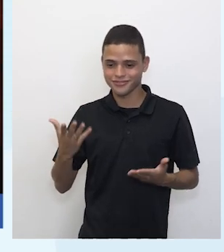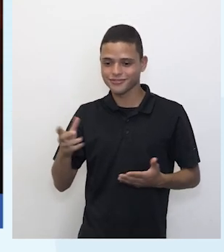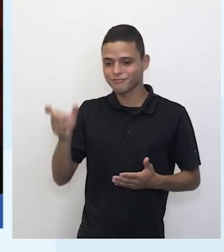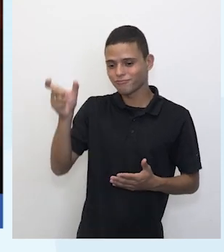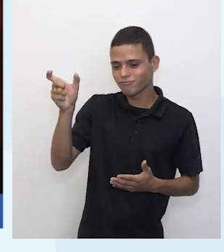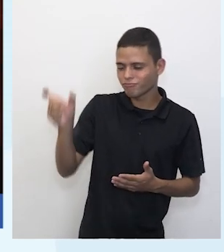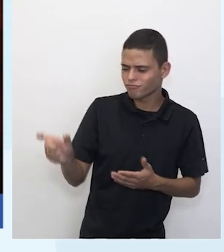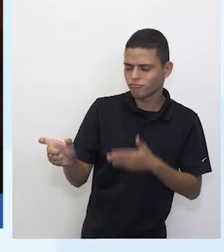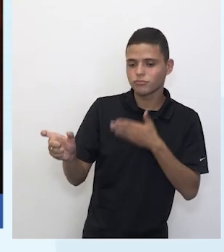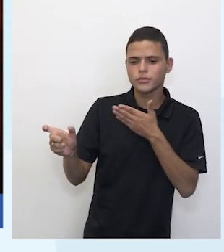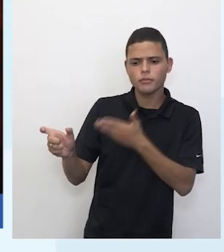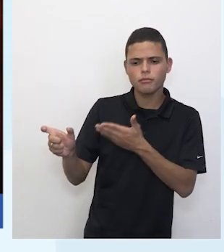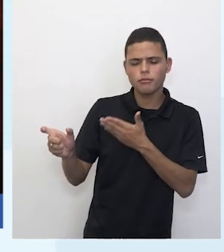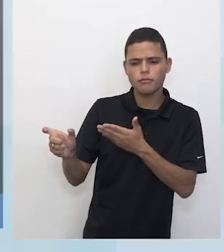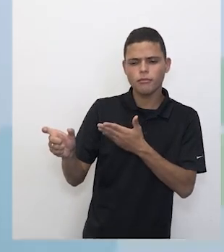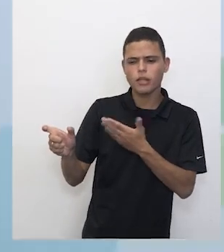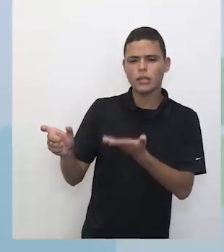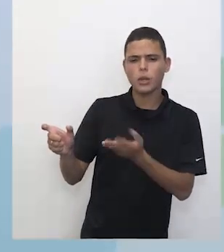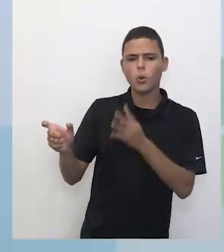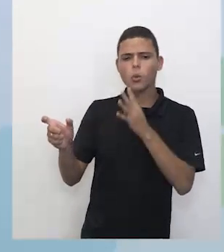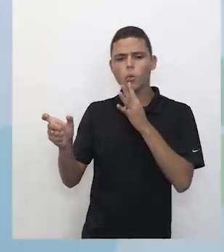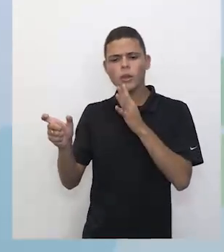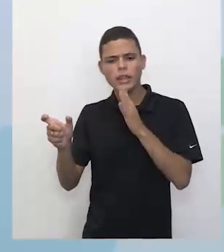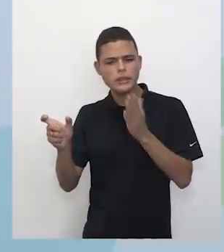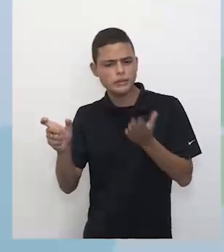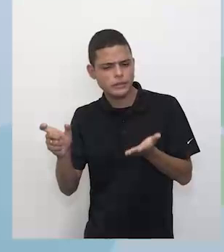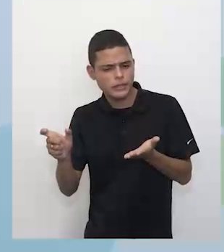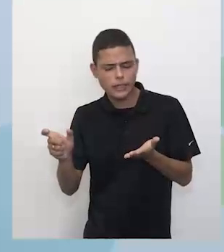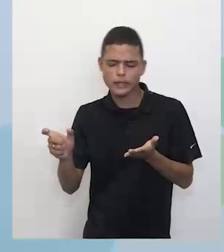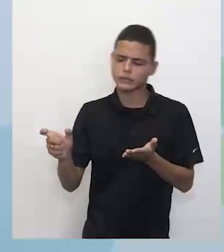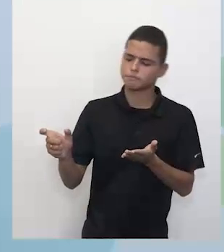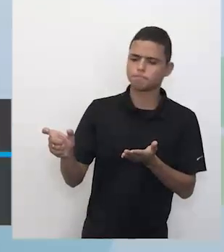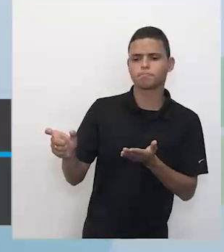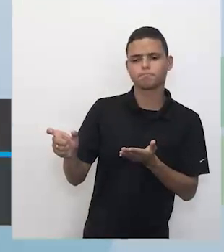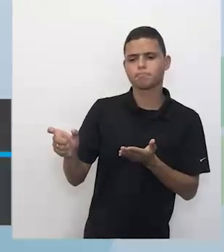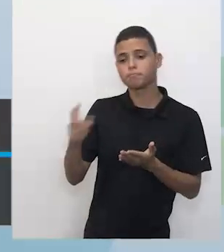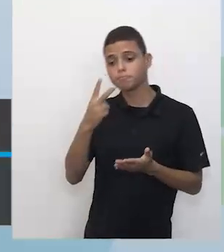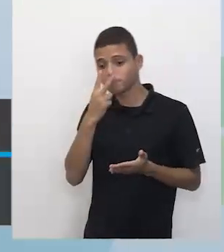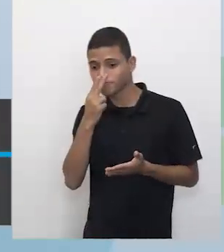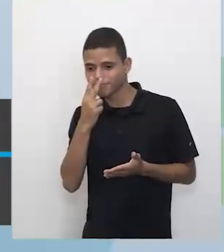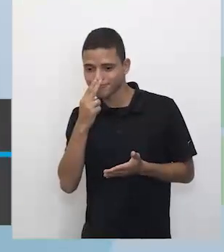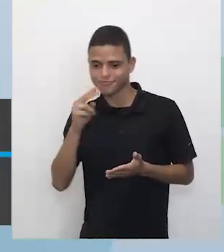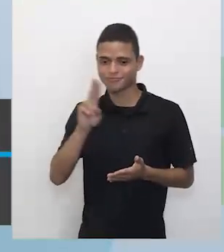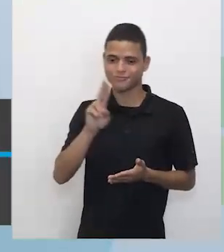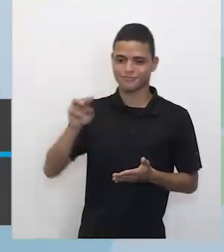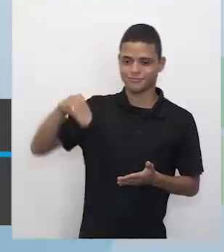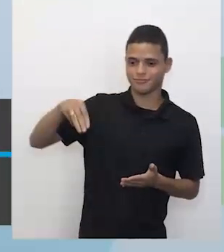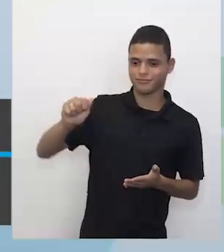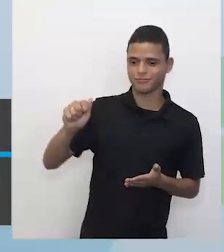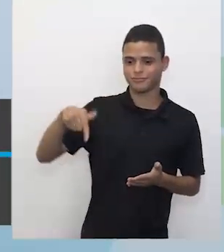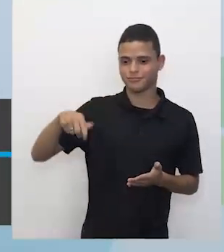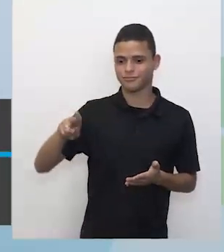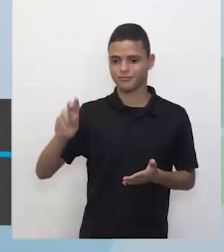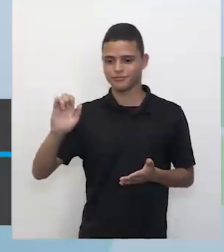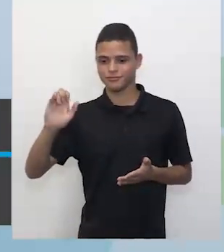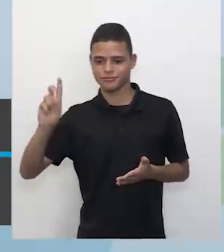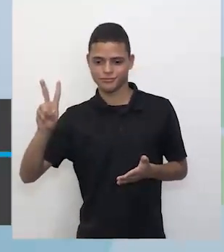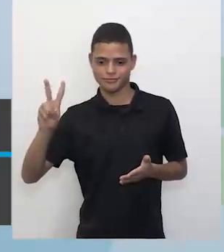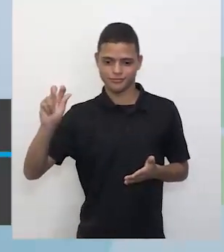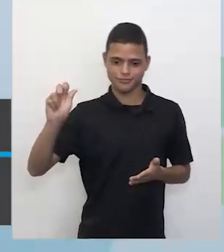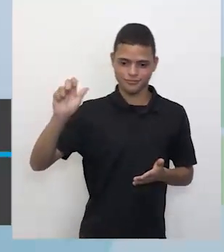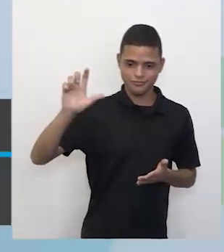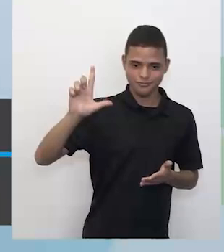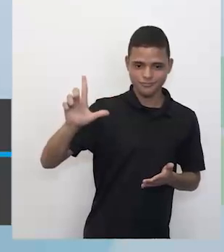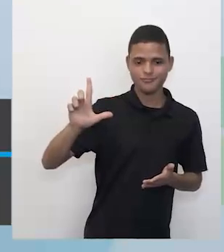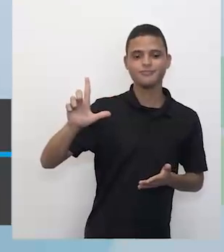assim, nossa, esse nominho, sabe? Me é familiar, Maquiavel, né? Porque, de fato, é um autor